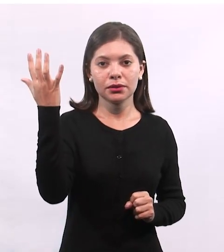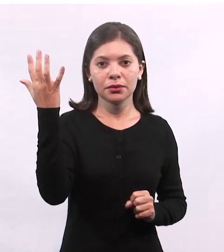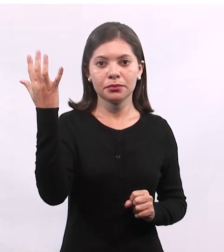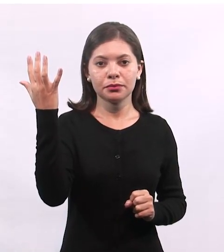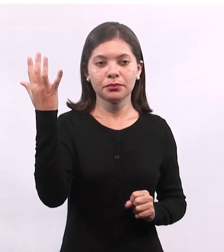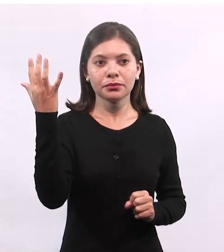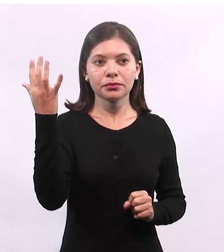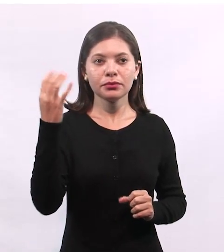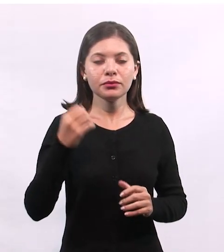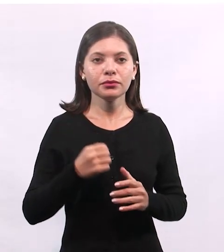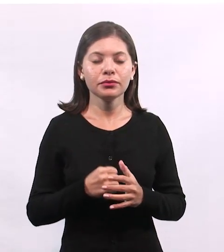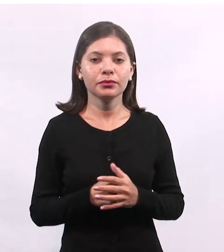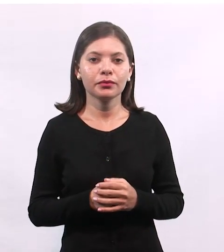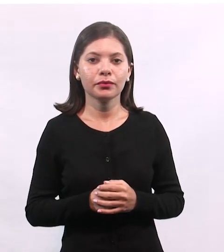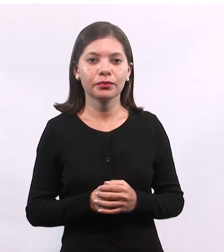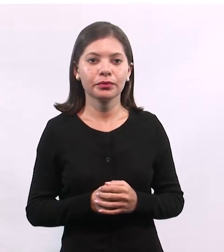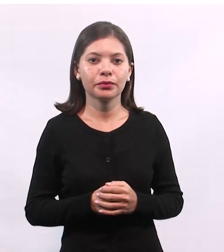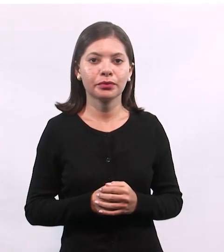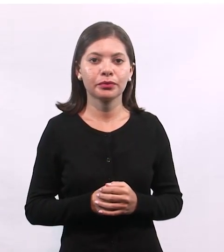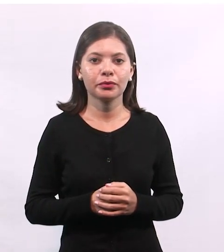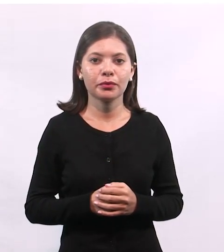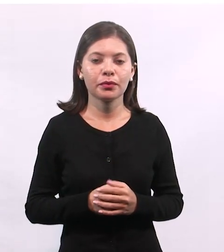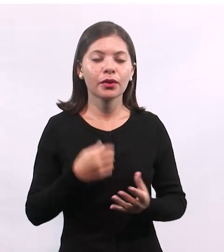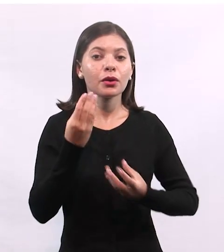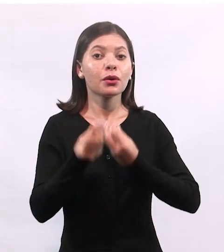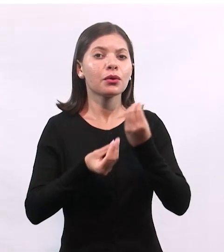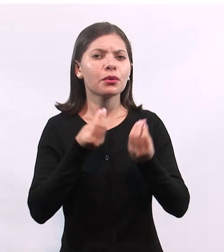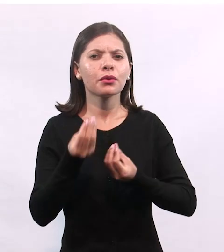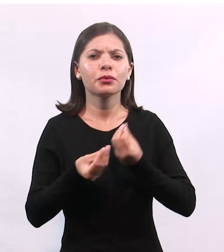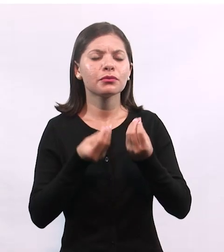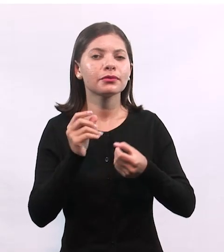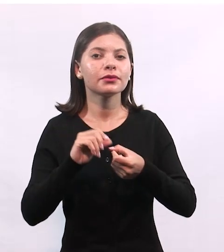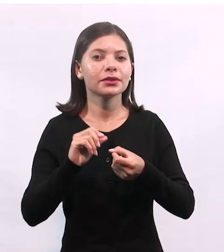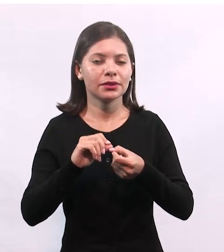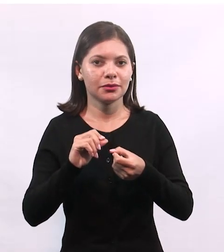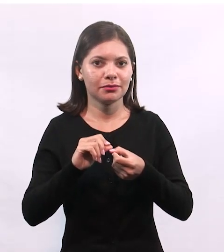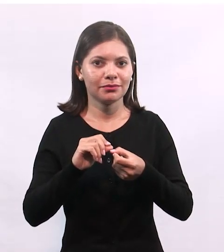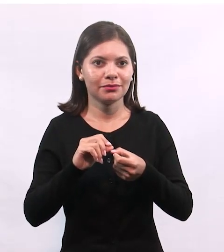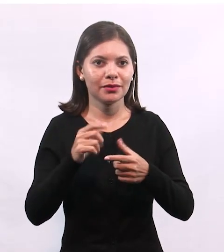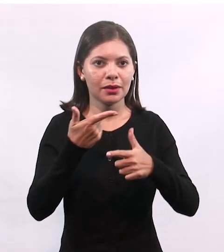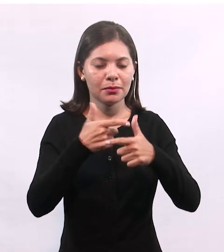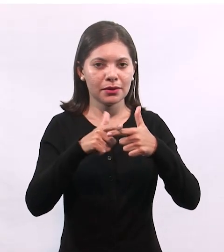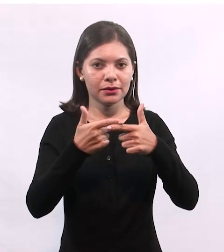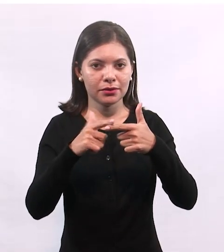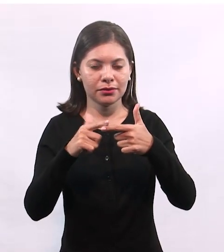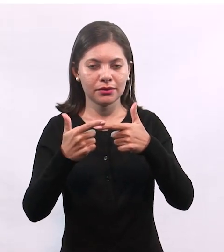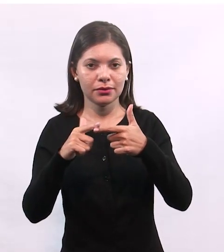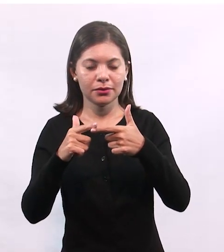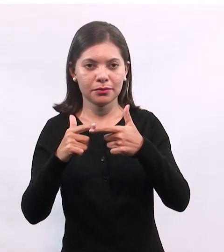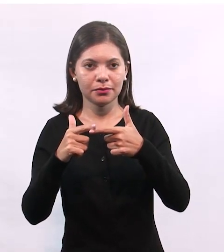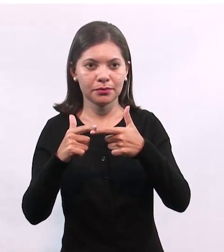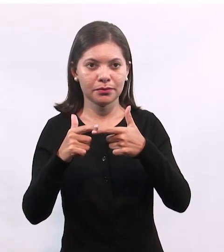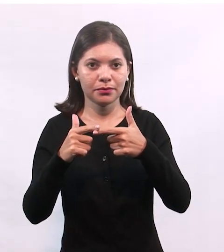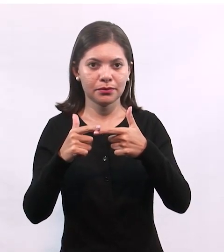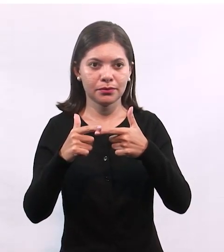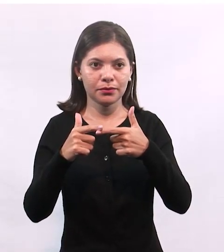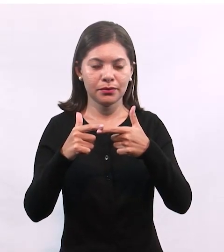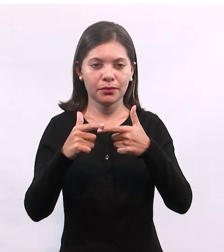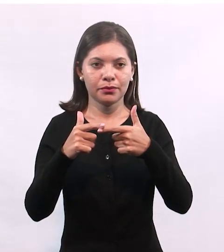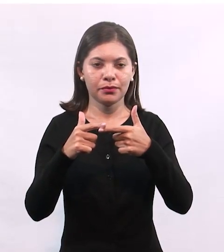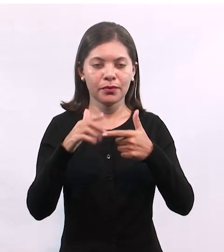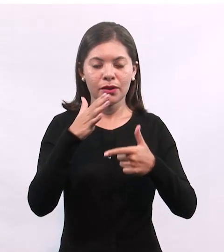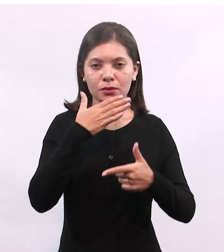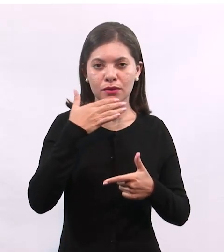a probabilidade dessa chance desse evento acontecer como que a gente vai fazer isso pela divisão entre